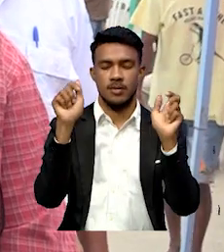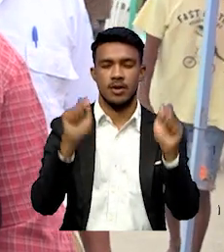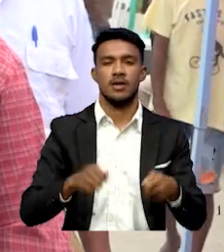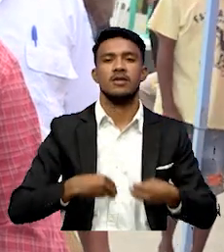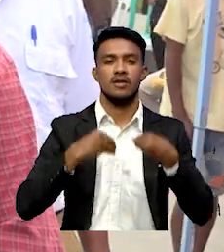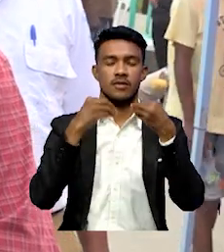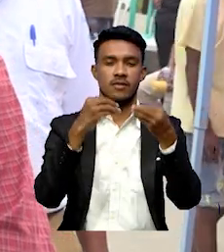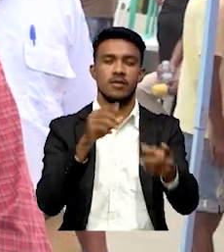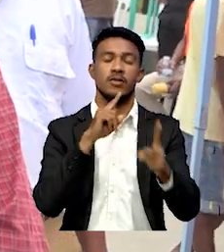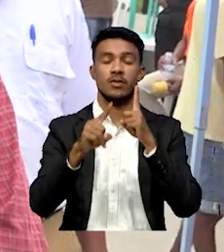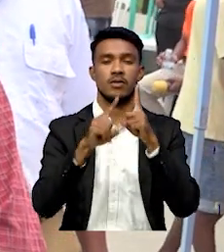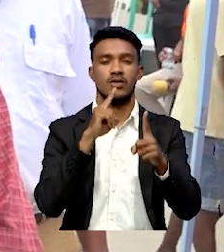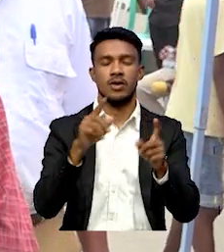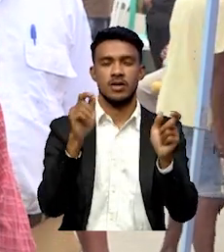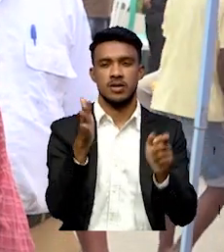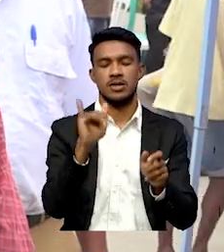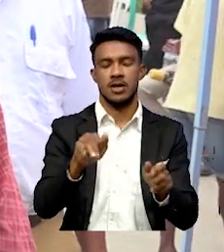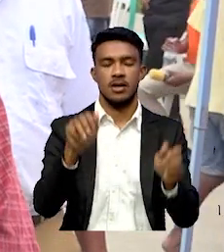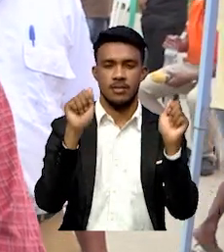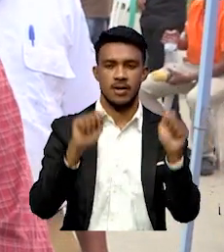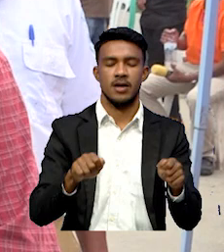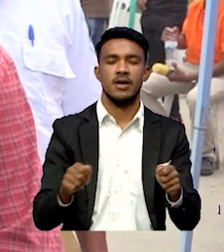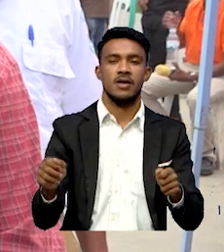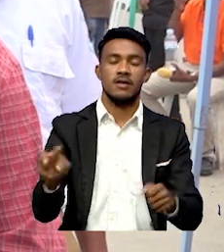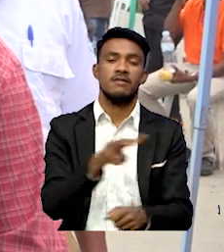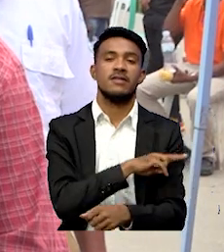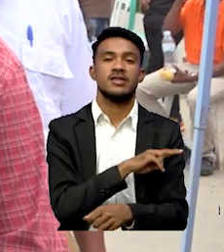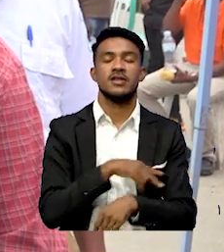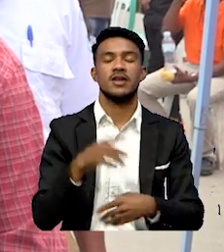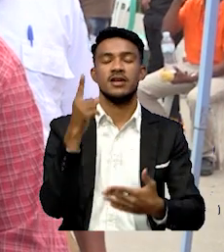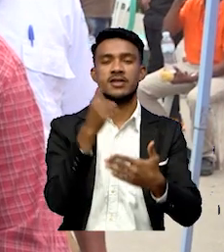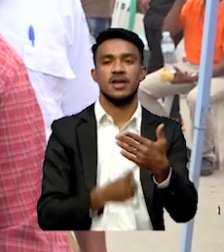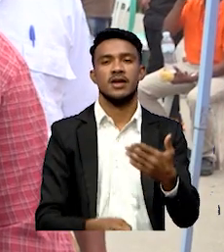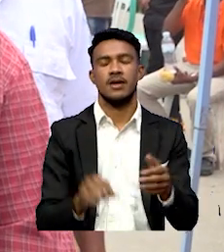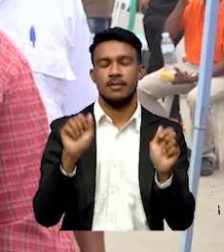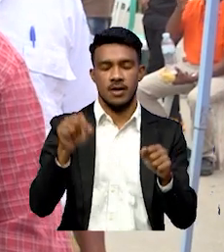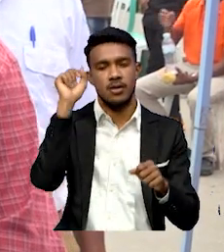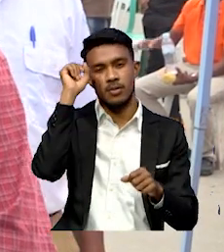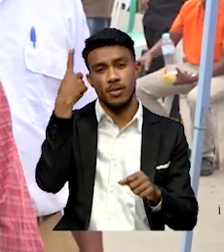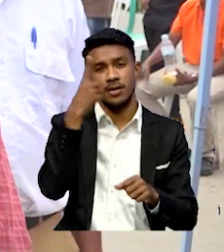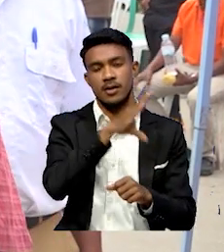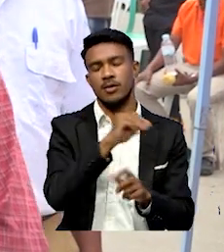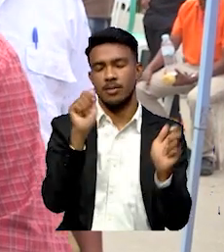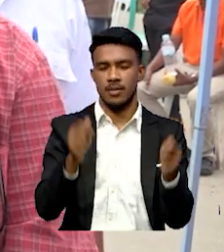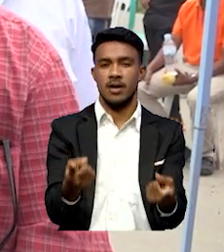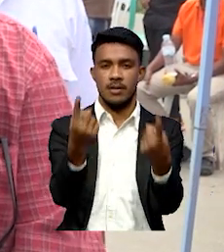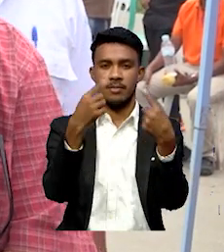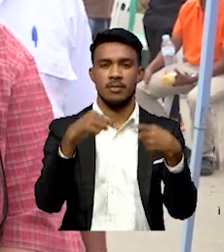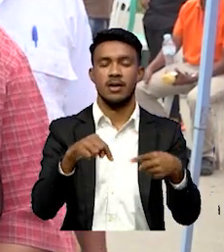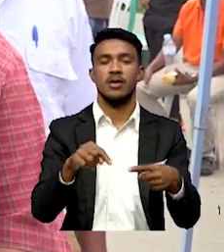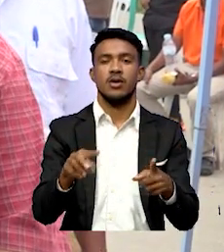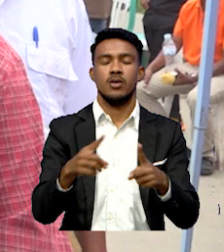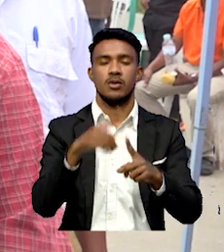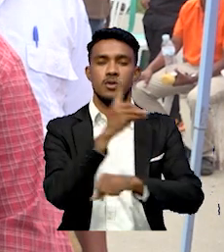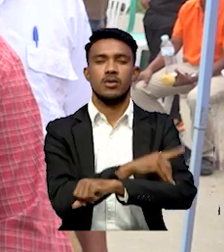fomos explicação para sir a utilidade vacina nessa ida. A tu né sir mos compreende e sir mos vele mai e o entarará se